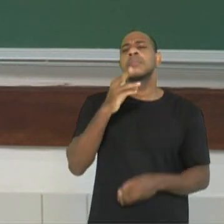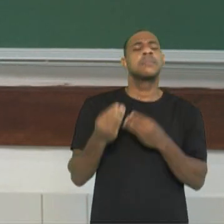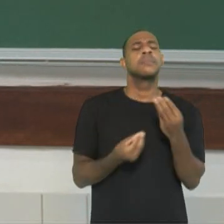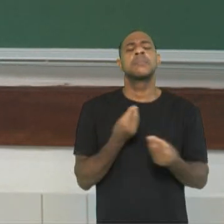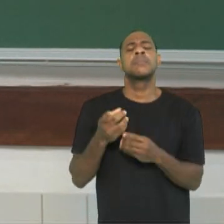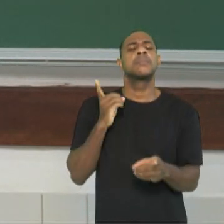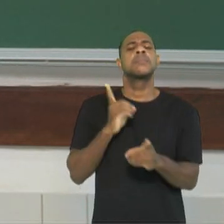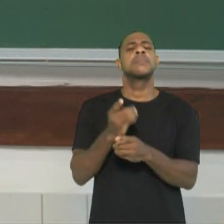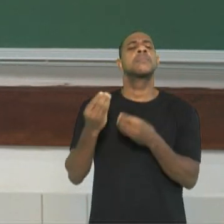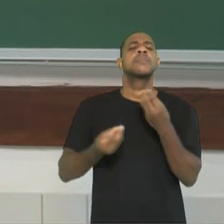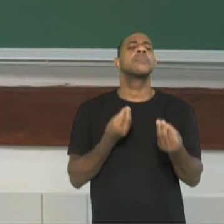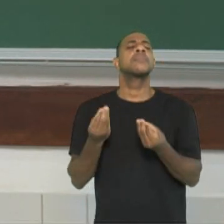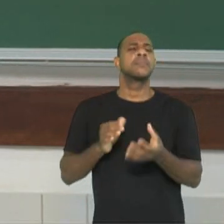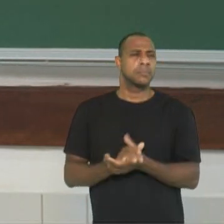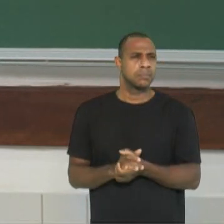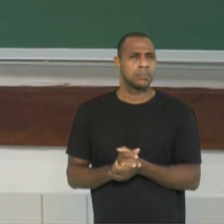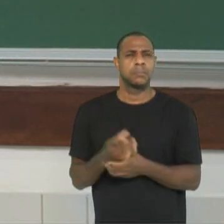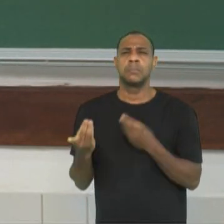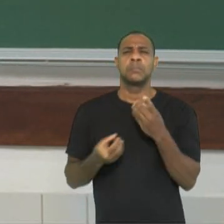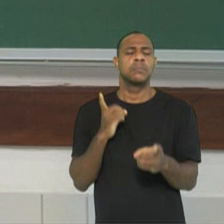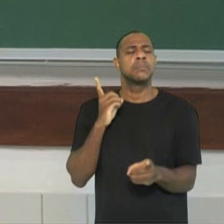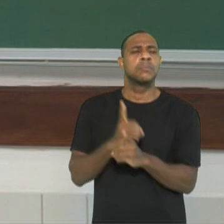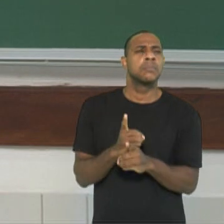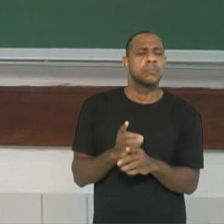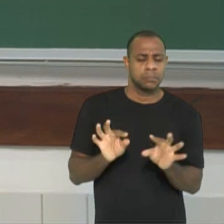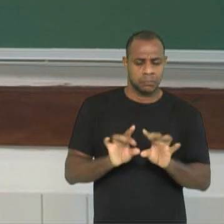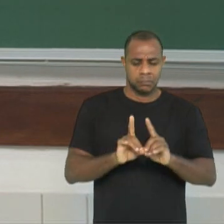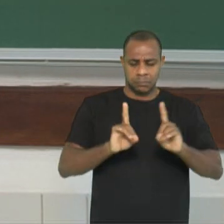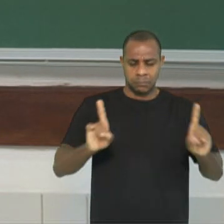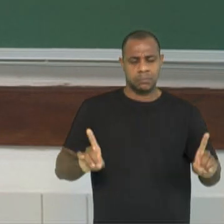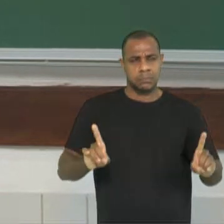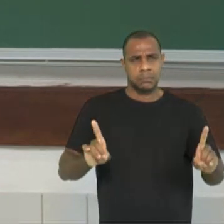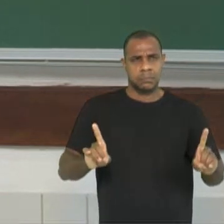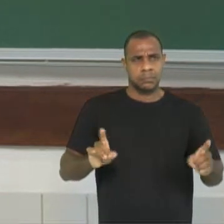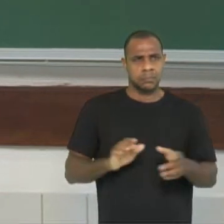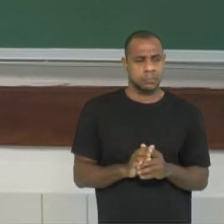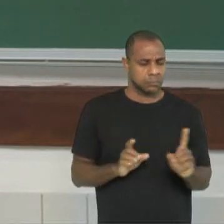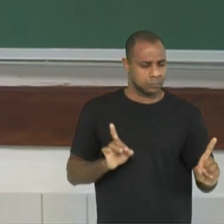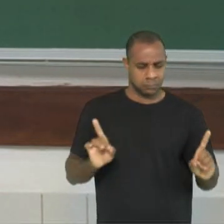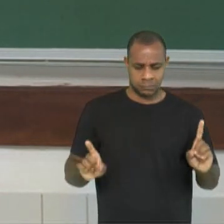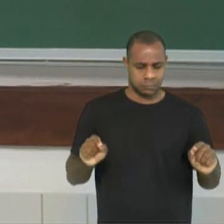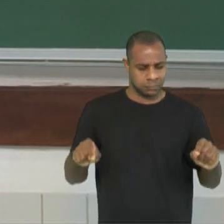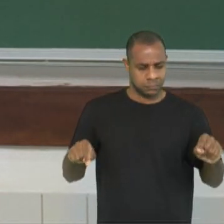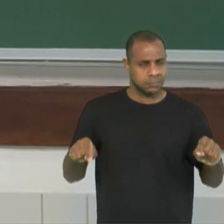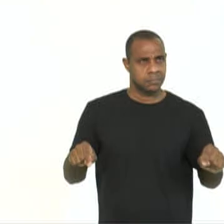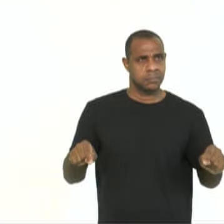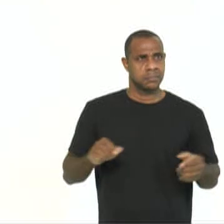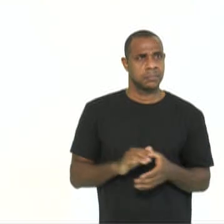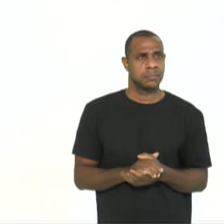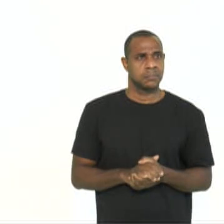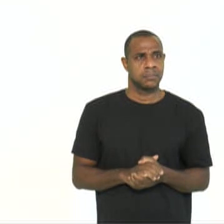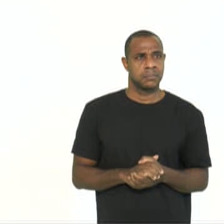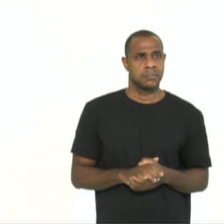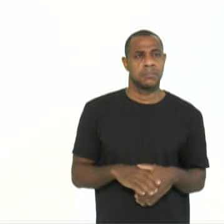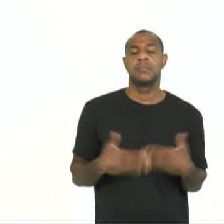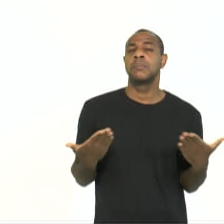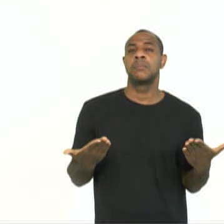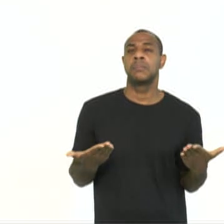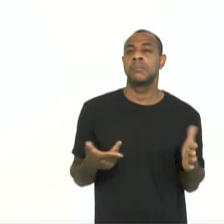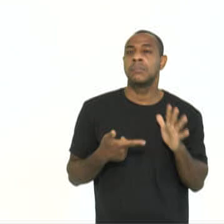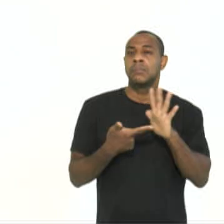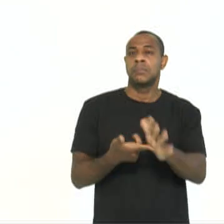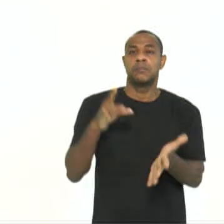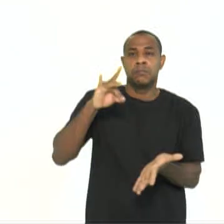gente precisa? Como que a gente vai descobrir a distância real entre esses pontos? Que é isso que ele quer saber, ó. Qual será a distância real entre